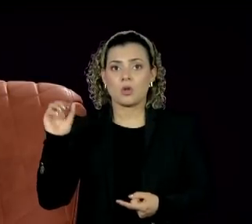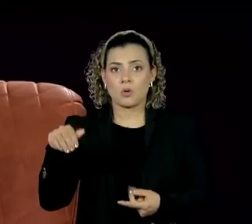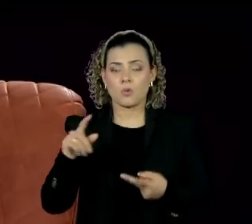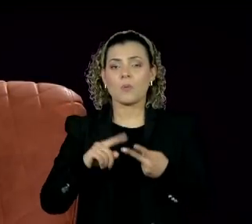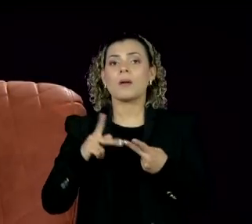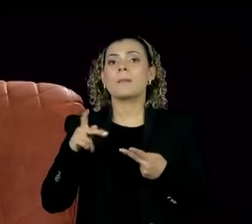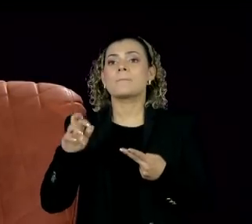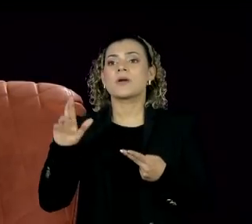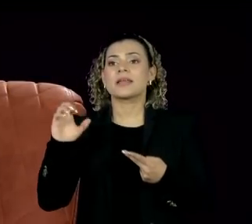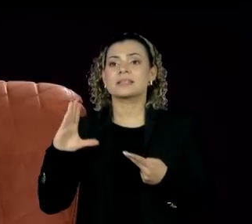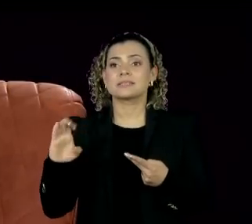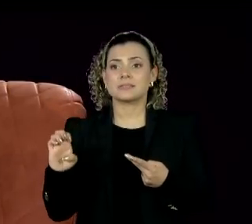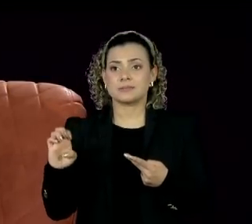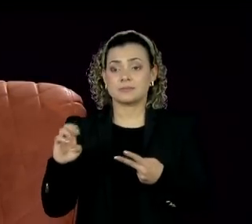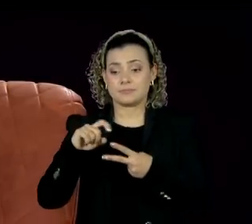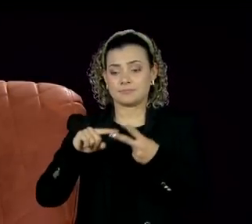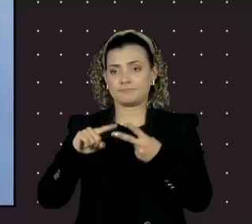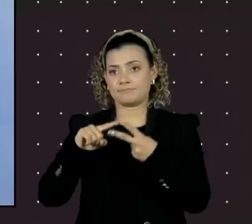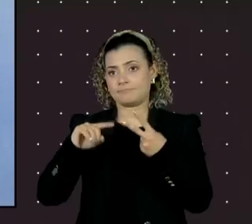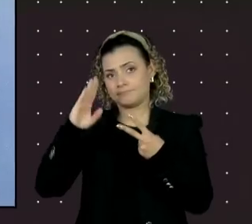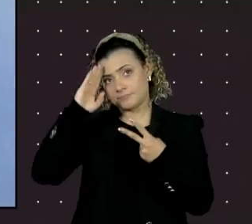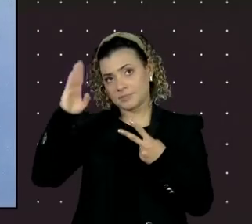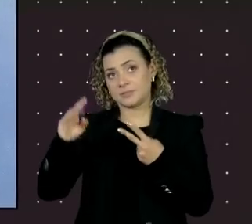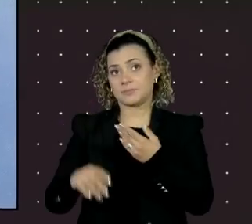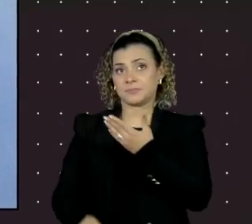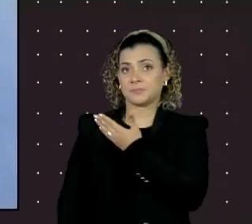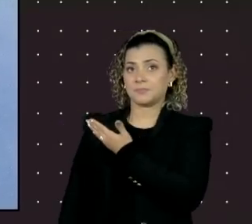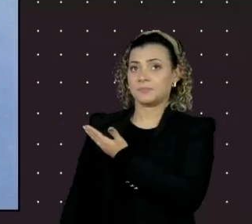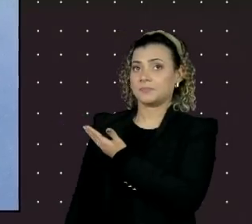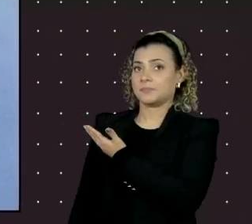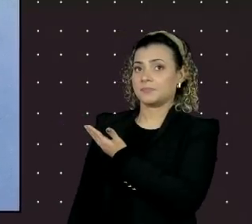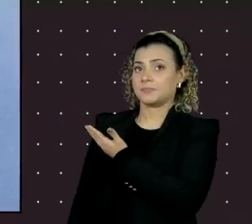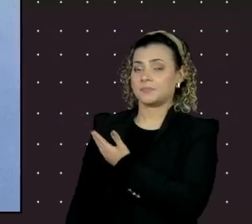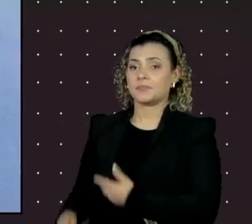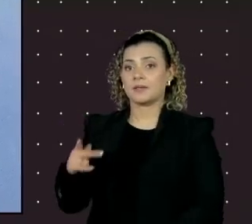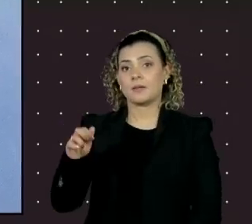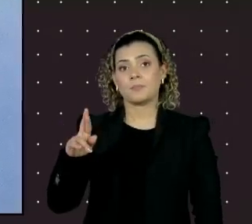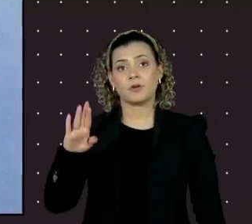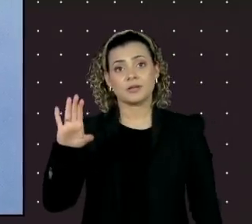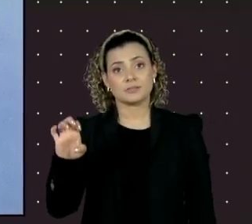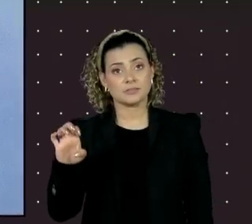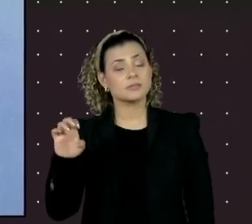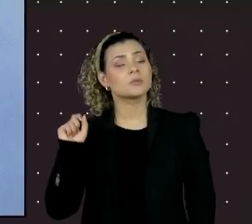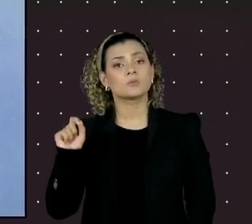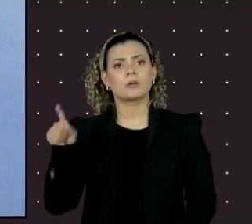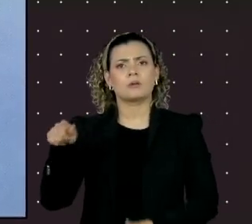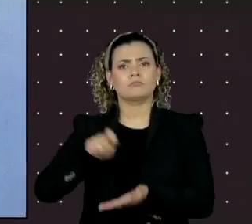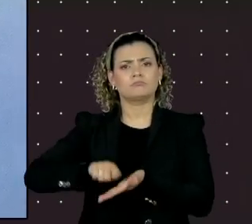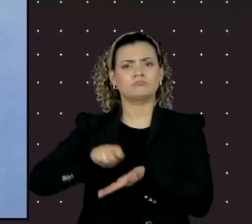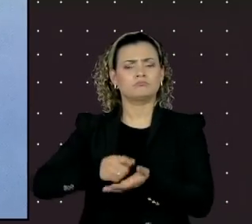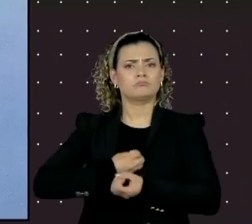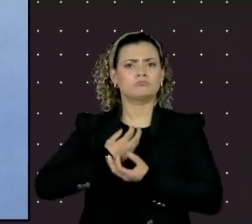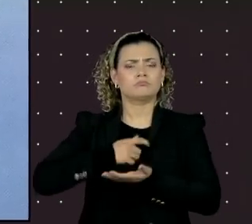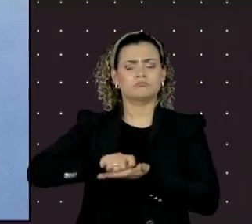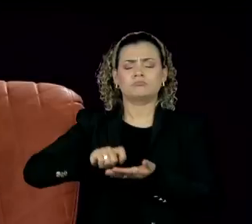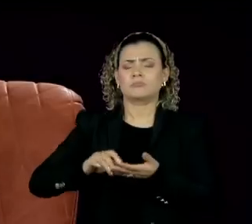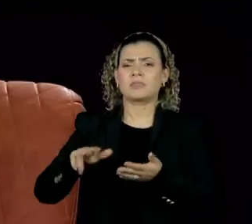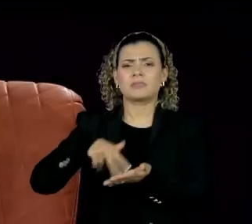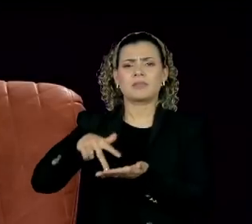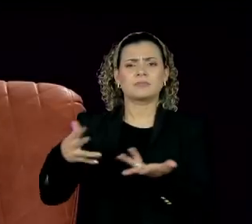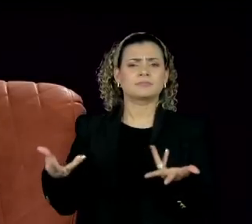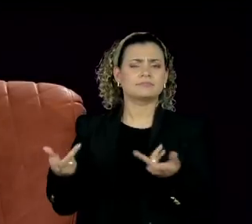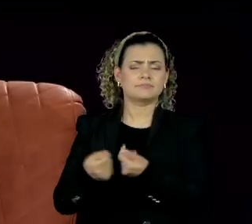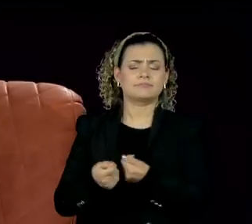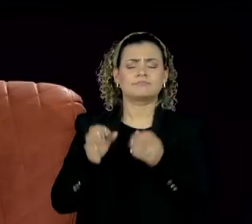muito talentosos, né? O Prince, especialmente, eu sou muito fã. Multi-instrumentista, excelente compositor, canta demais, dança